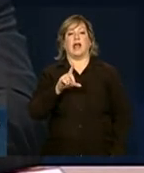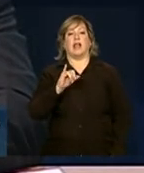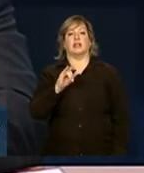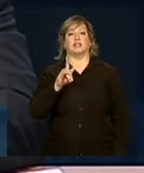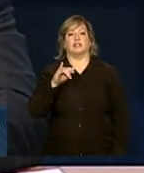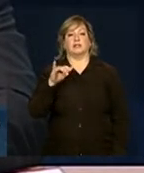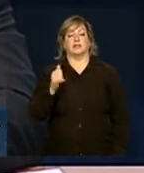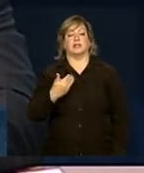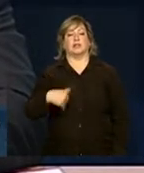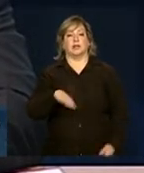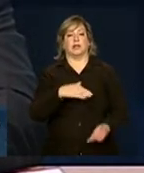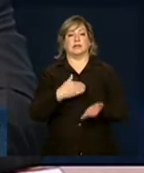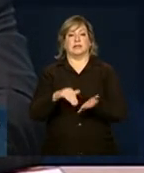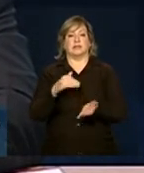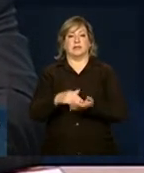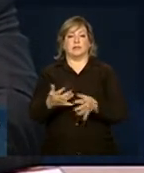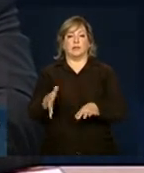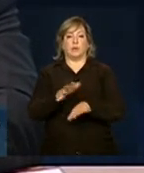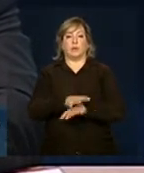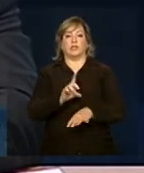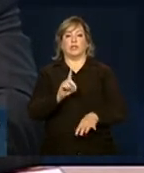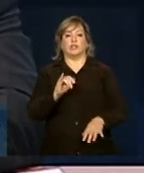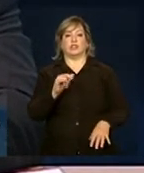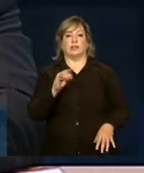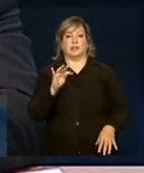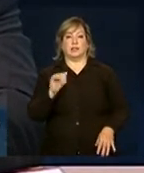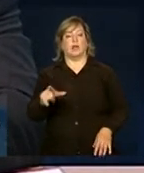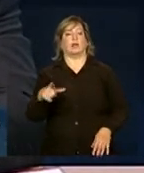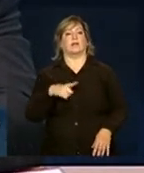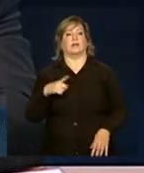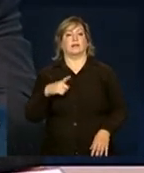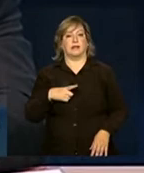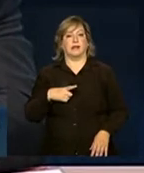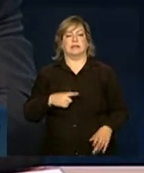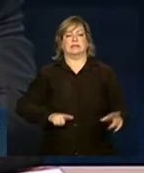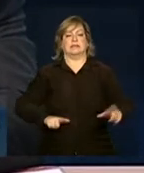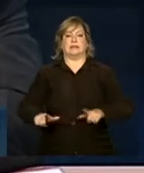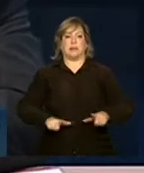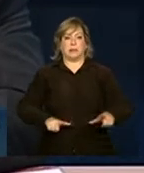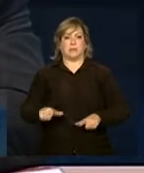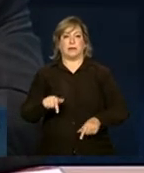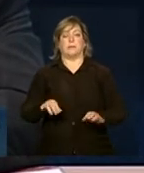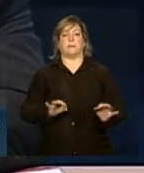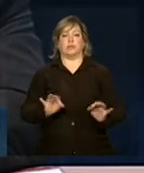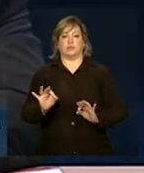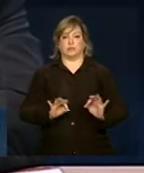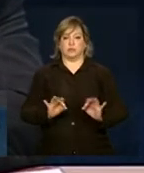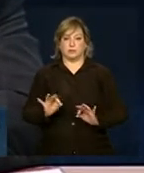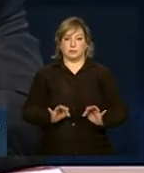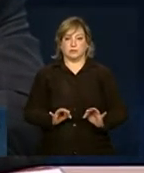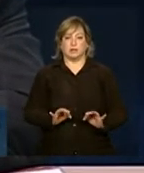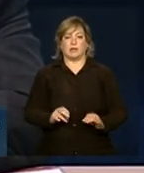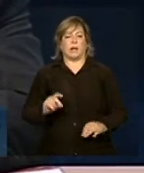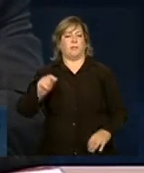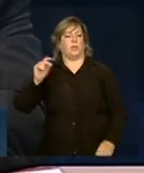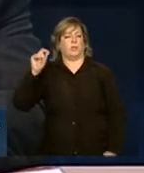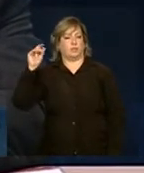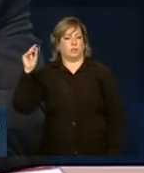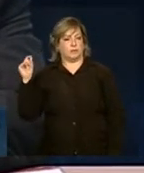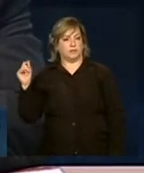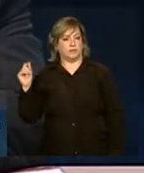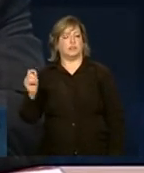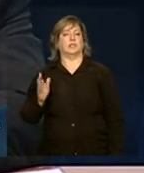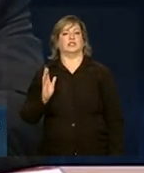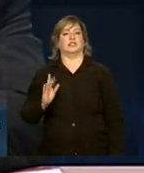secretária de inclusão digital que tá trabalhando nesse projeto aí há bastante tempo